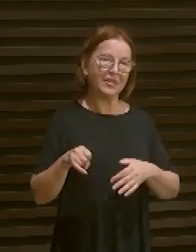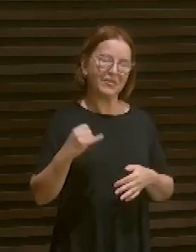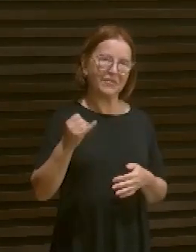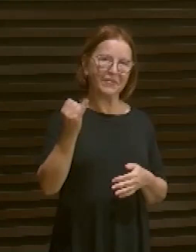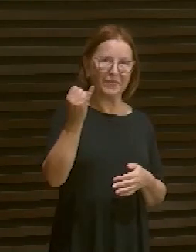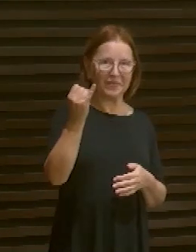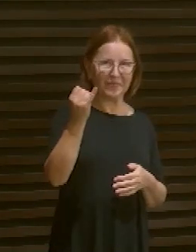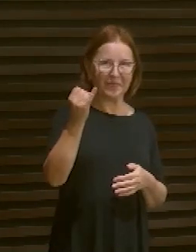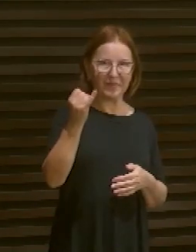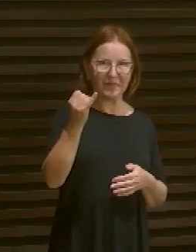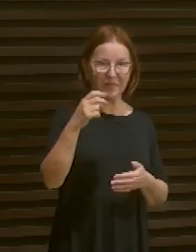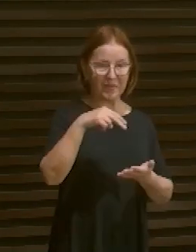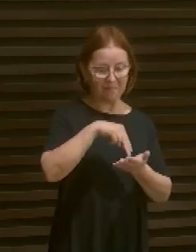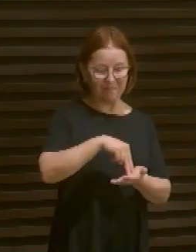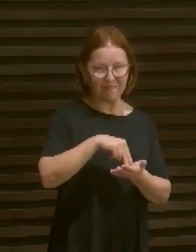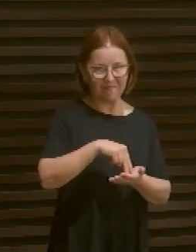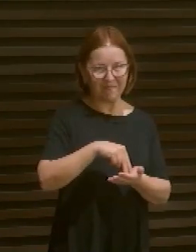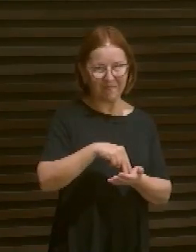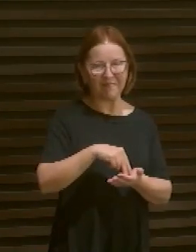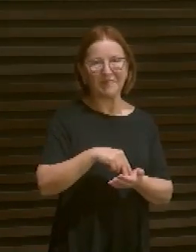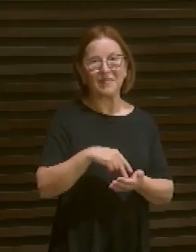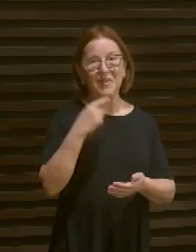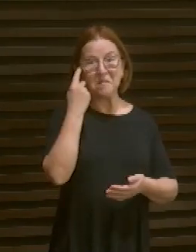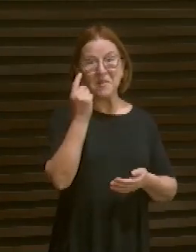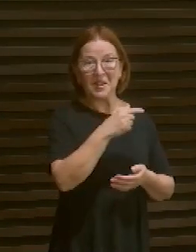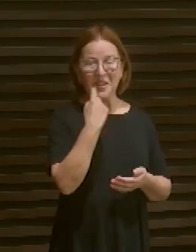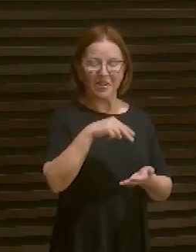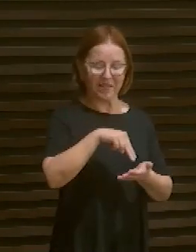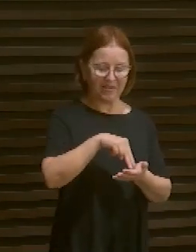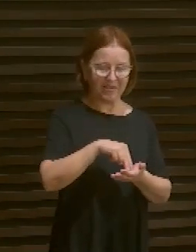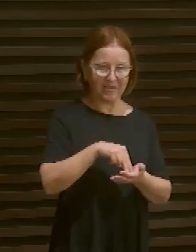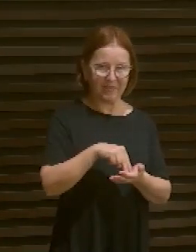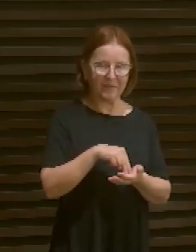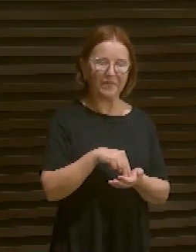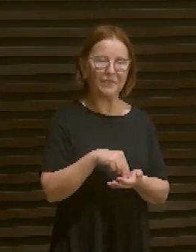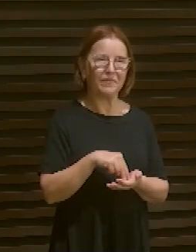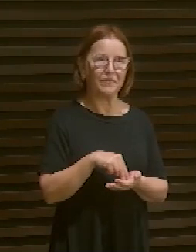importância da perseverança, para que nós perseveremos com